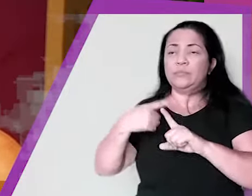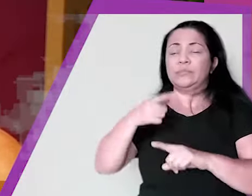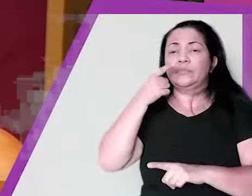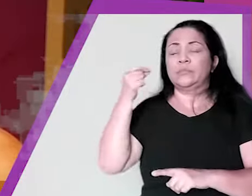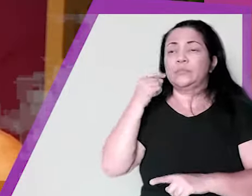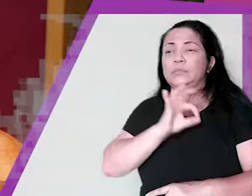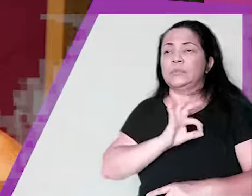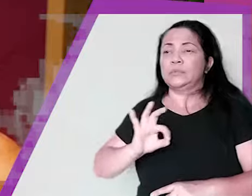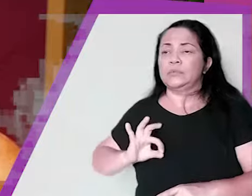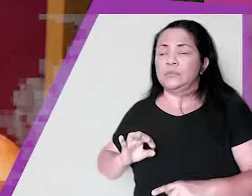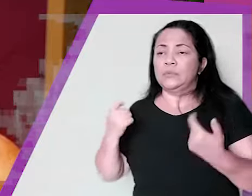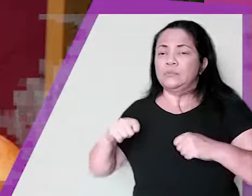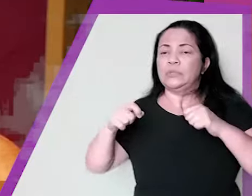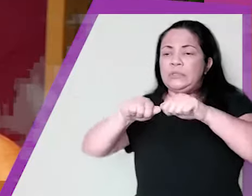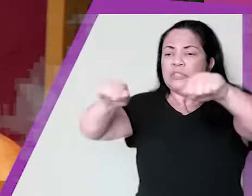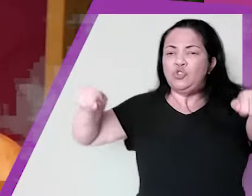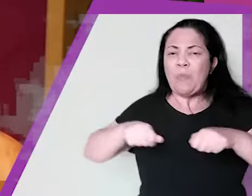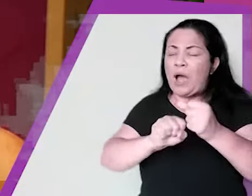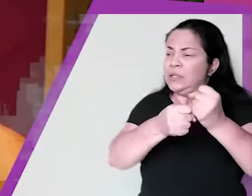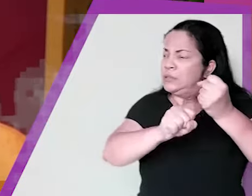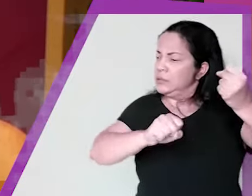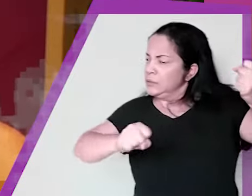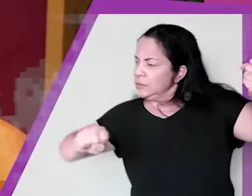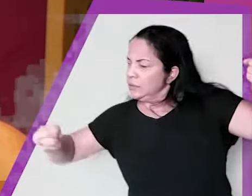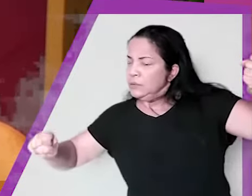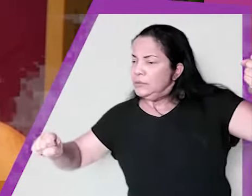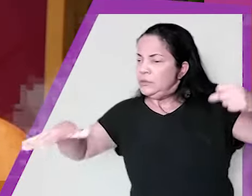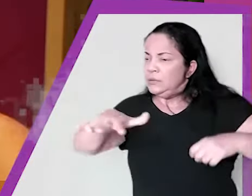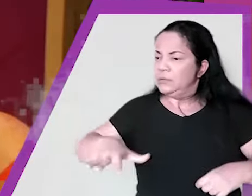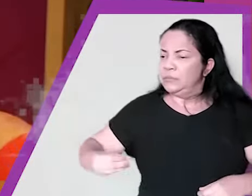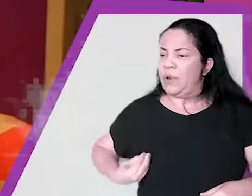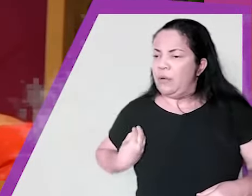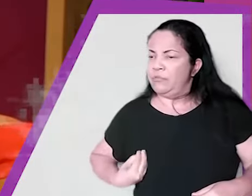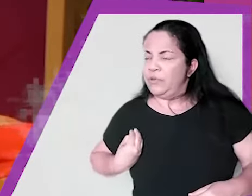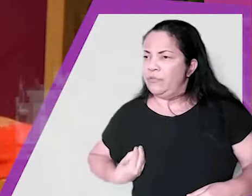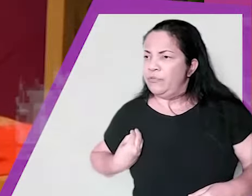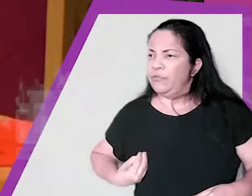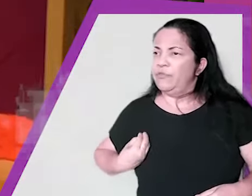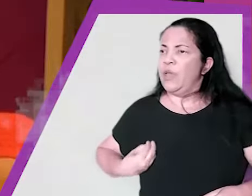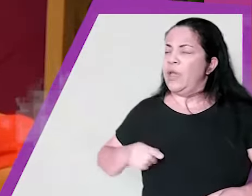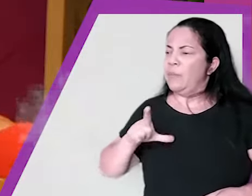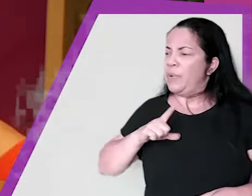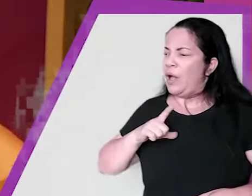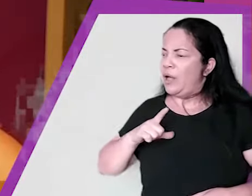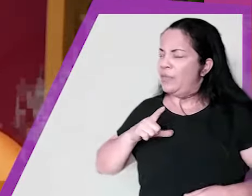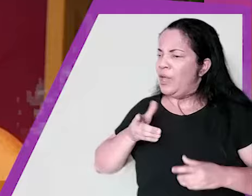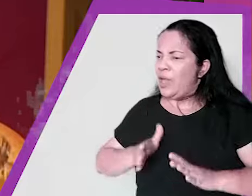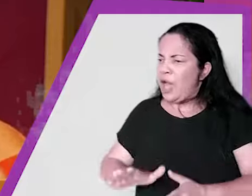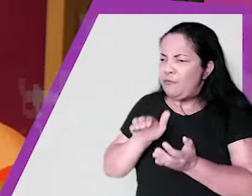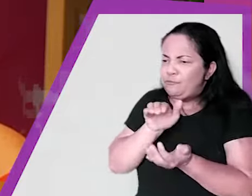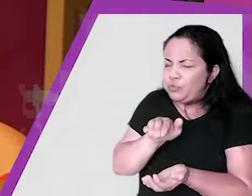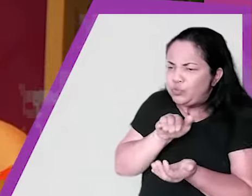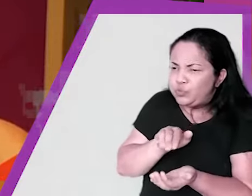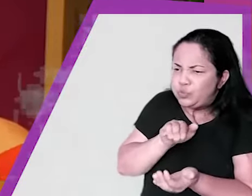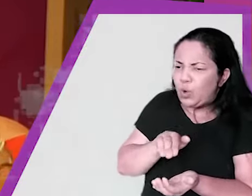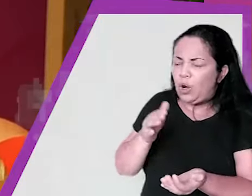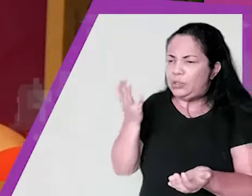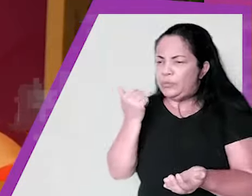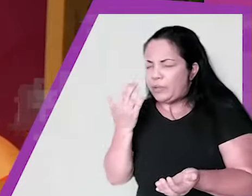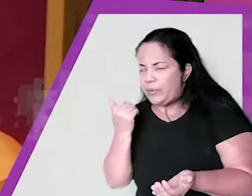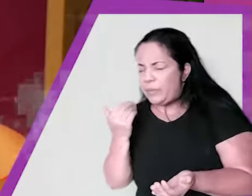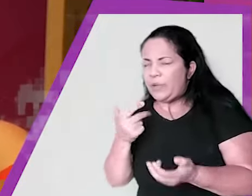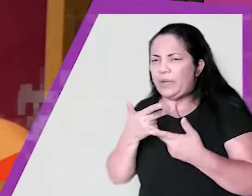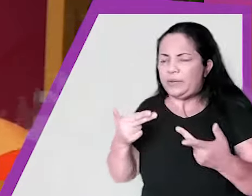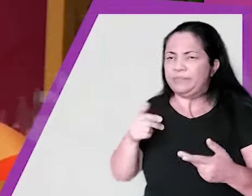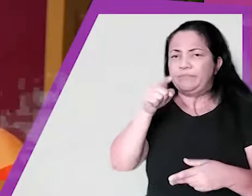tem muito poucas onças na região do Cerrado hoje, porque a onça é um bicho que ela precisa de uma área muito grande para viver, para se